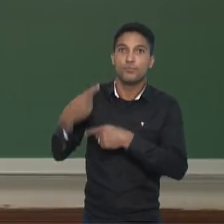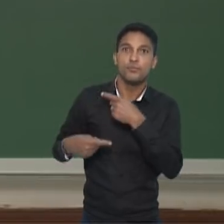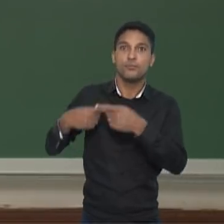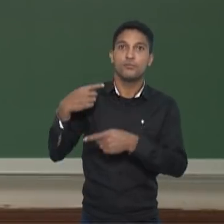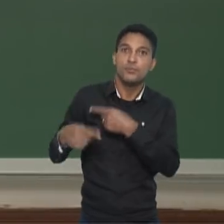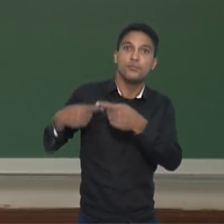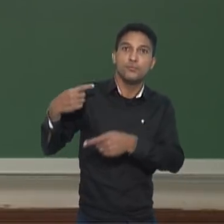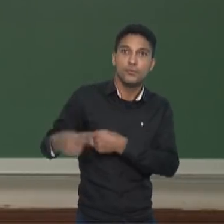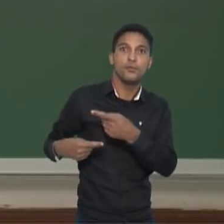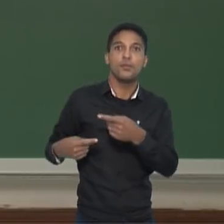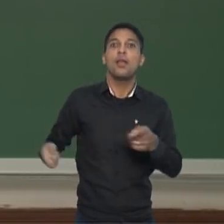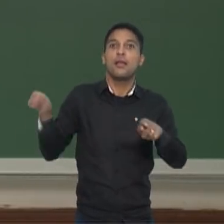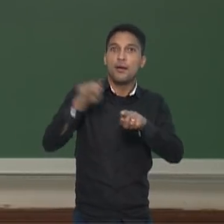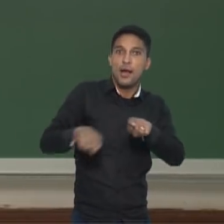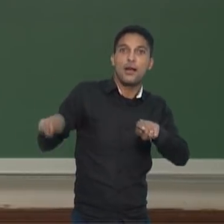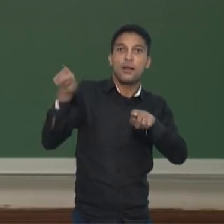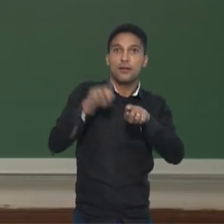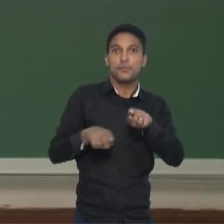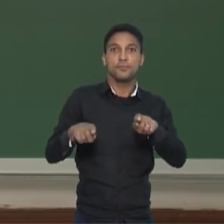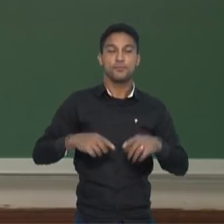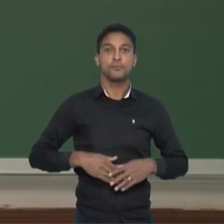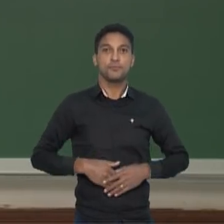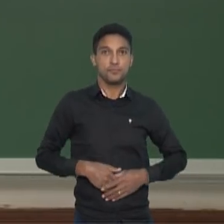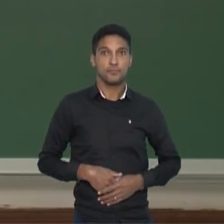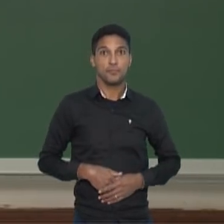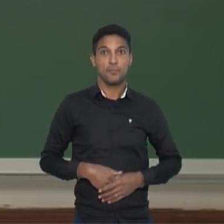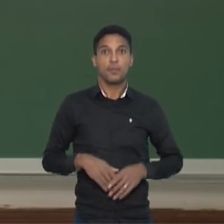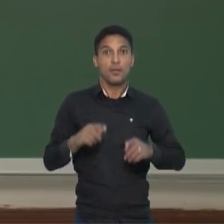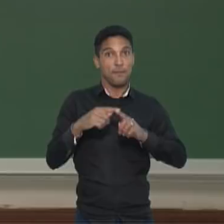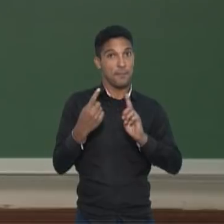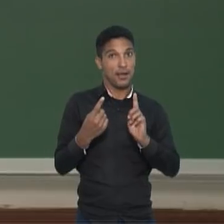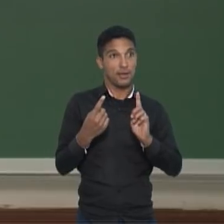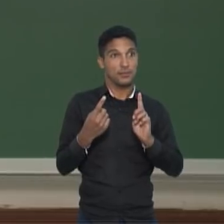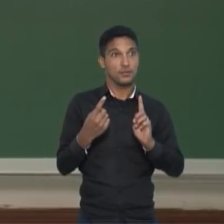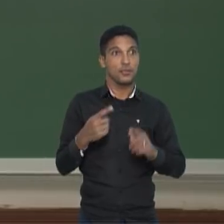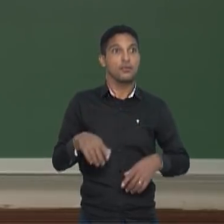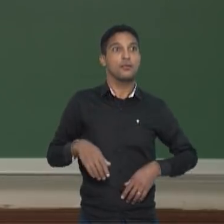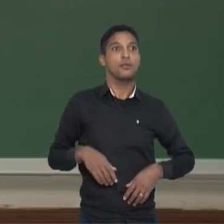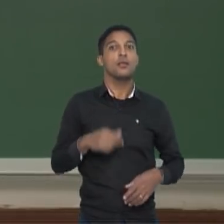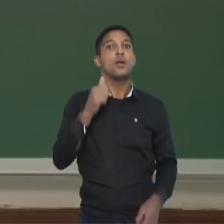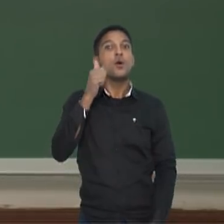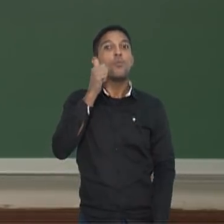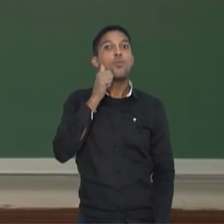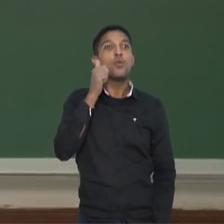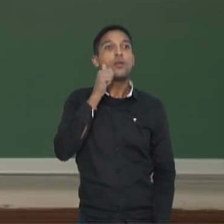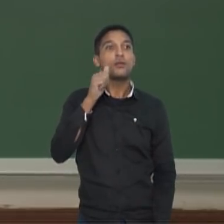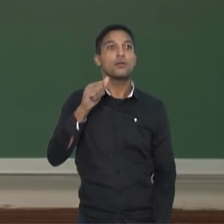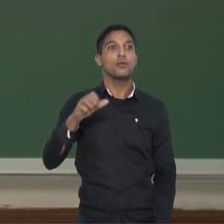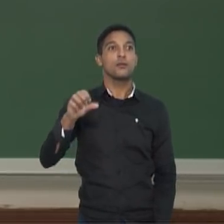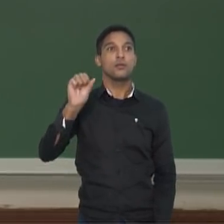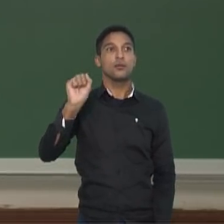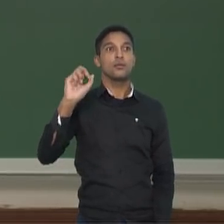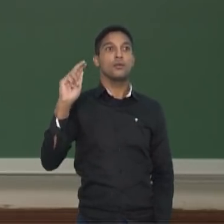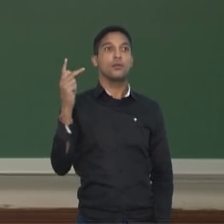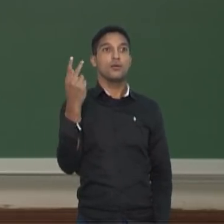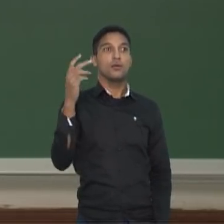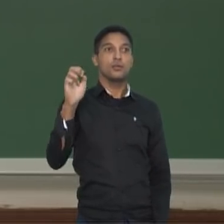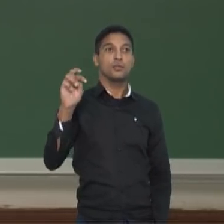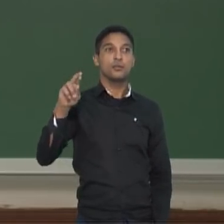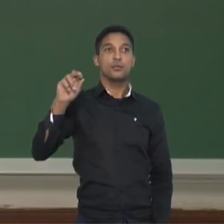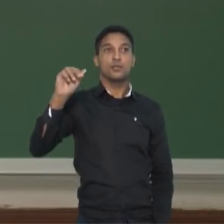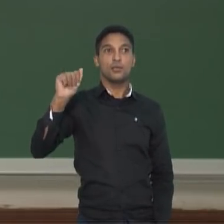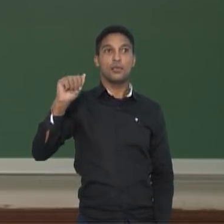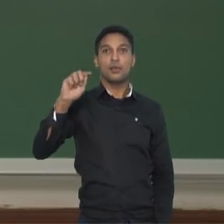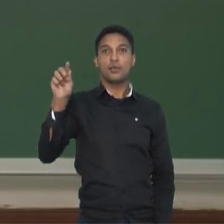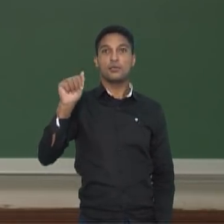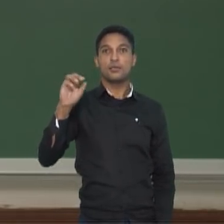ela conseguiu se manter viva. E é interessante, o que chama atenção nessas histórias é que elas têm uma